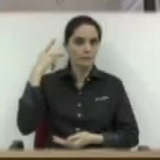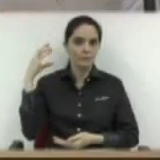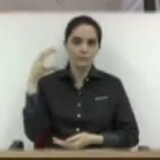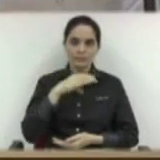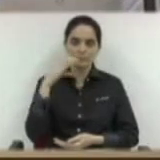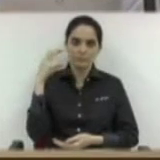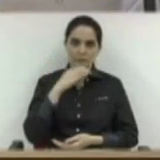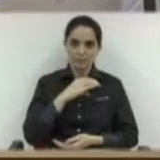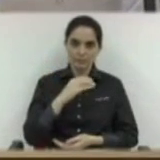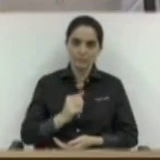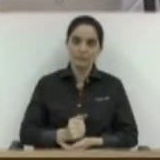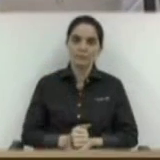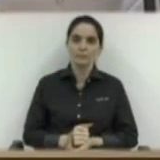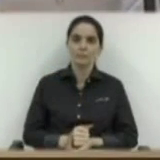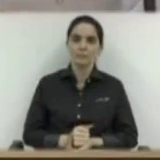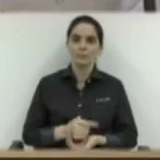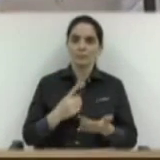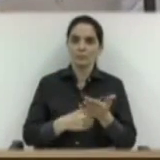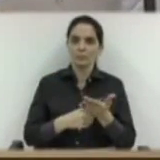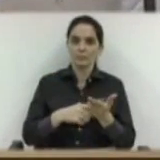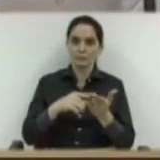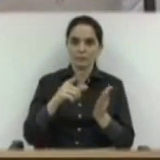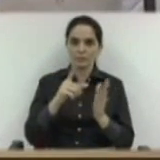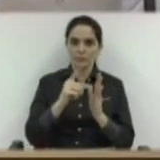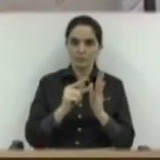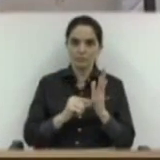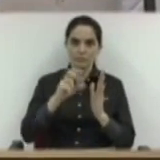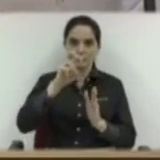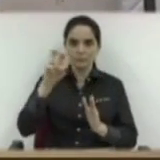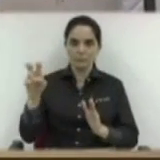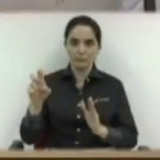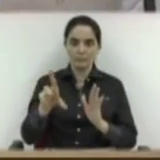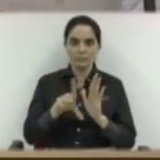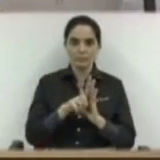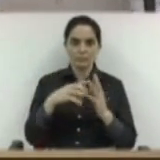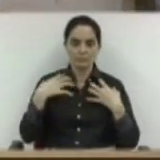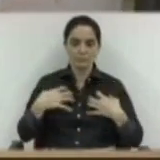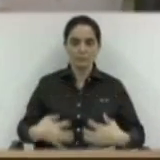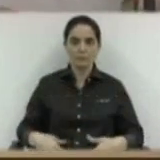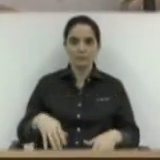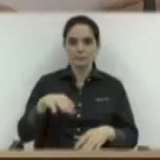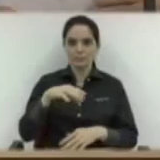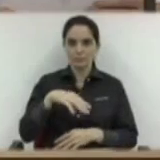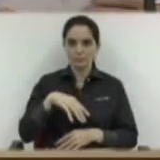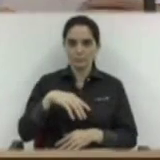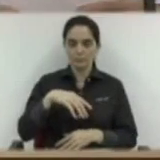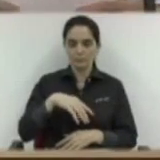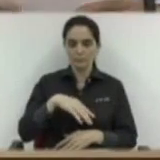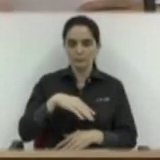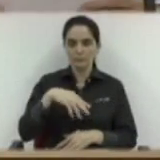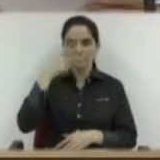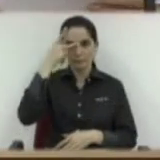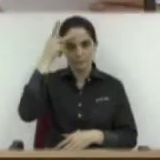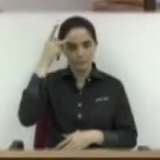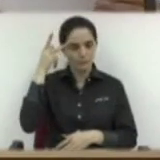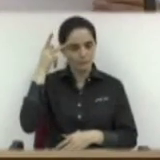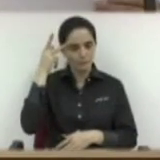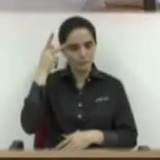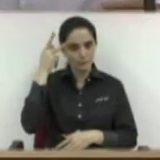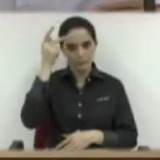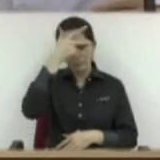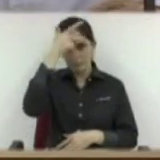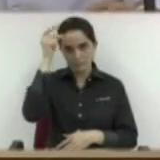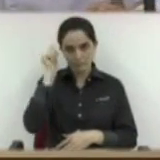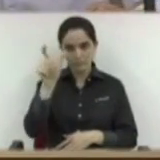urgência, de conformidade com o artigo 55 da Lei Orgânica do Município, Paulo César Junqueira Radiche, prefeito